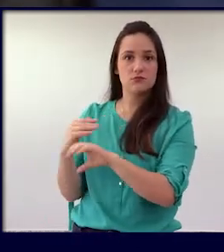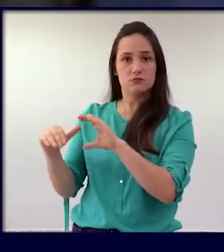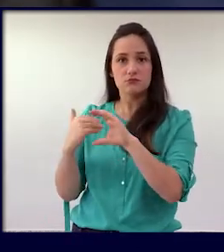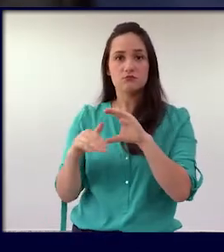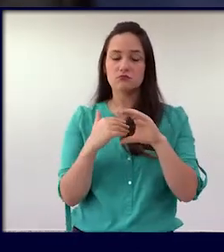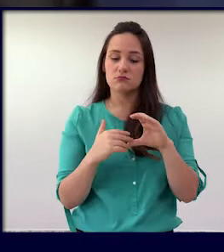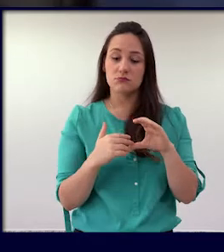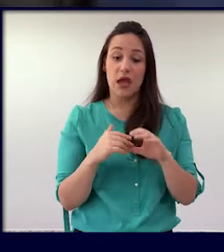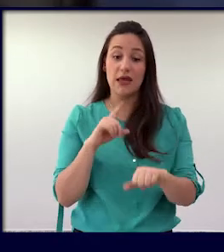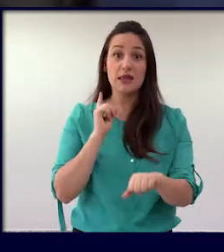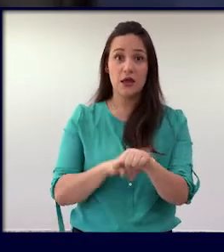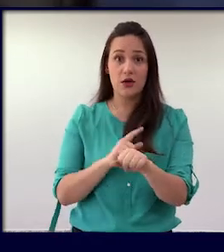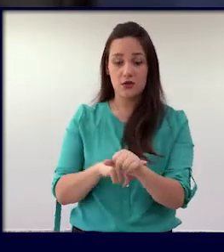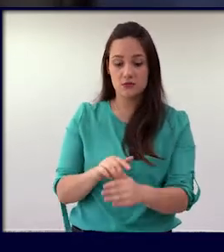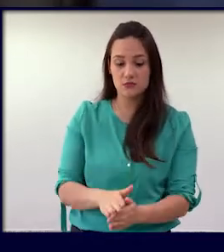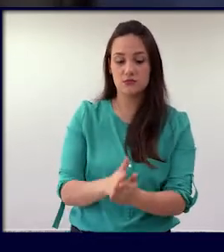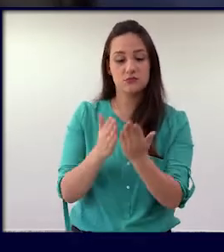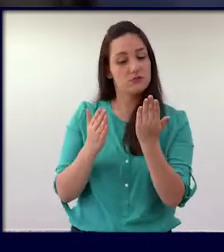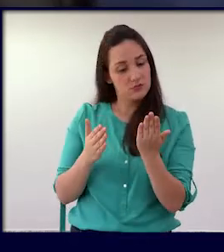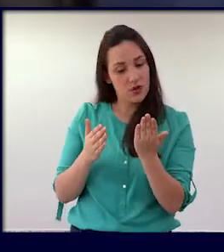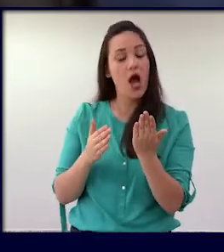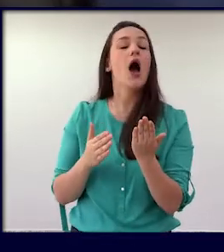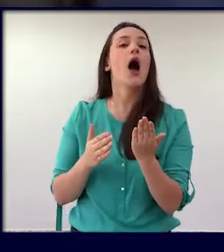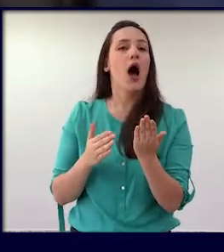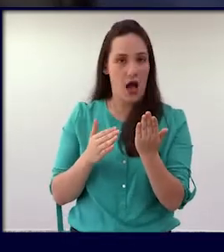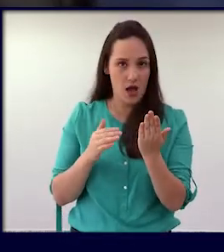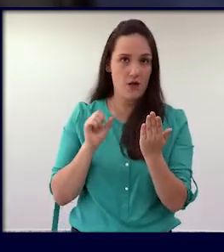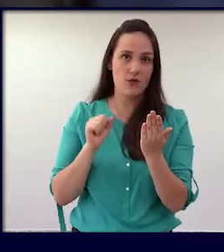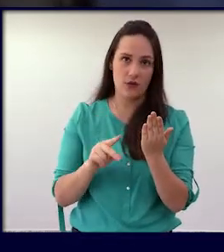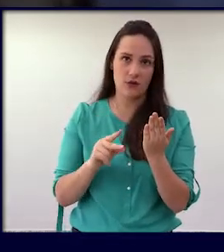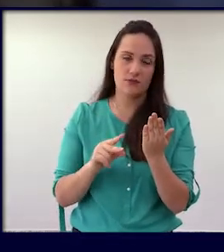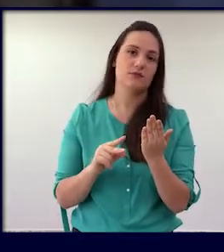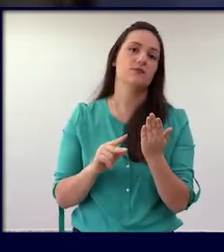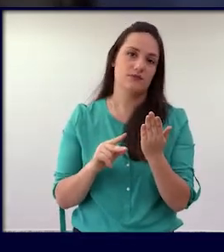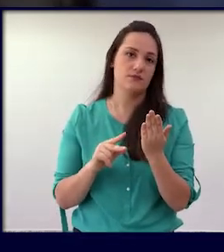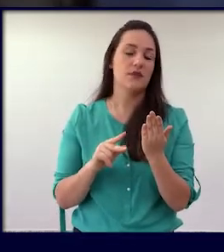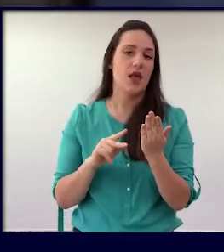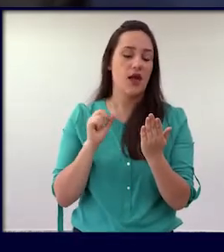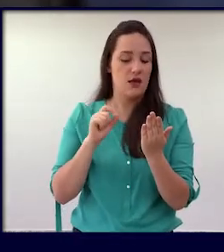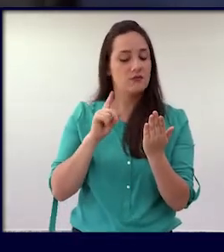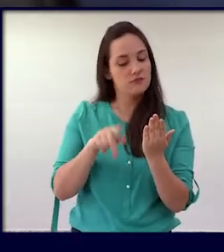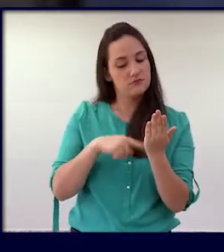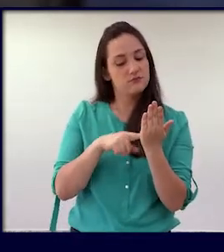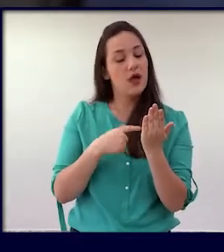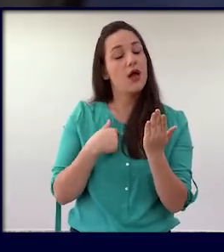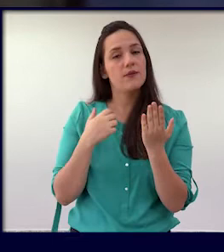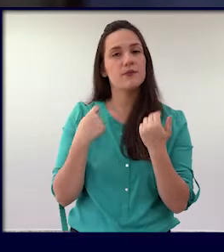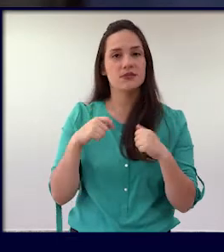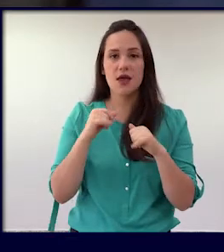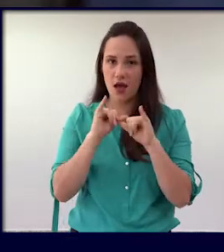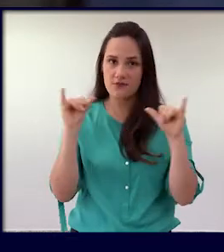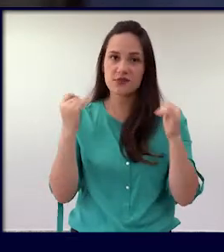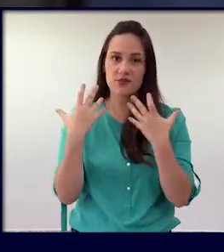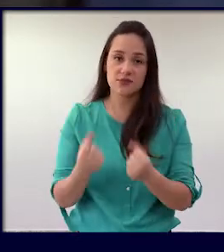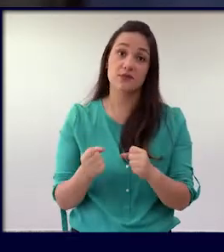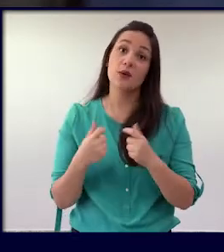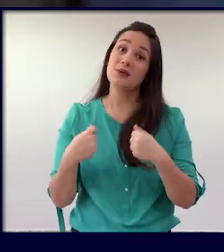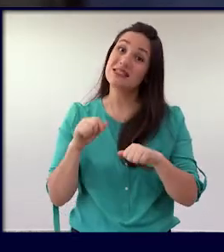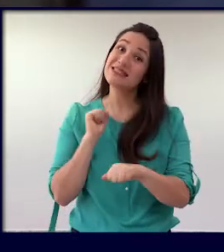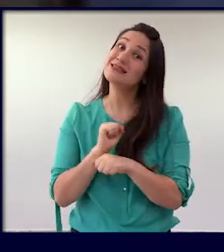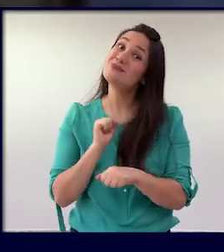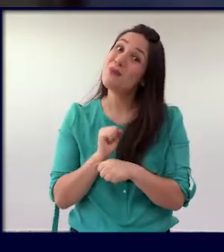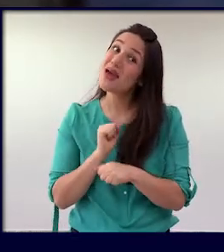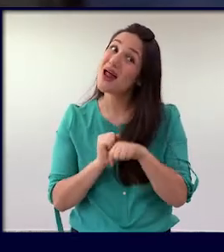por WhatsApp. Ele vai receber naqueles canais que ele informou quando ele se voluntariou. Então, é importante também que o